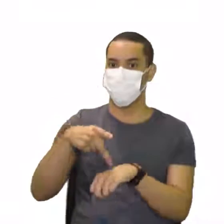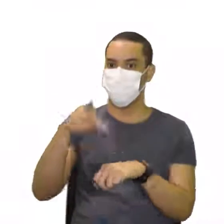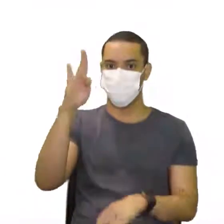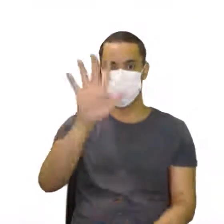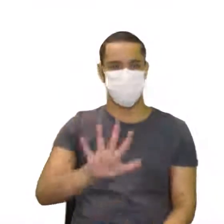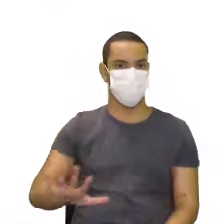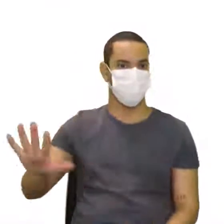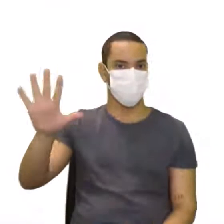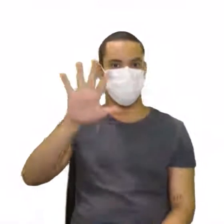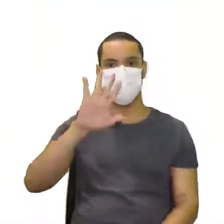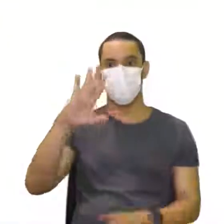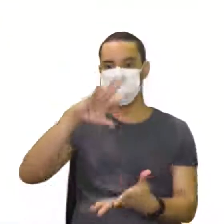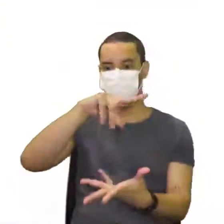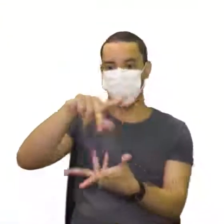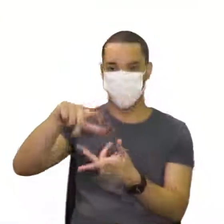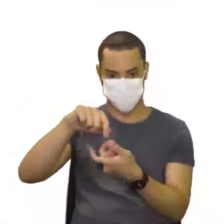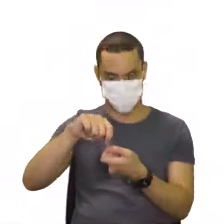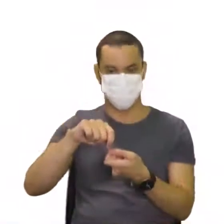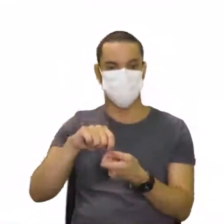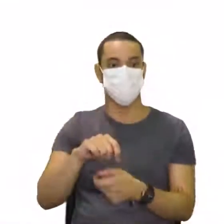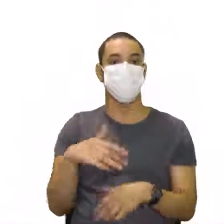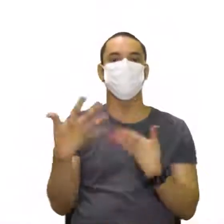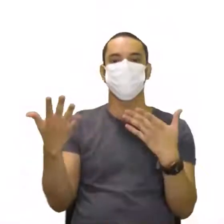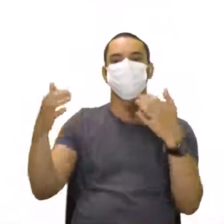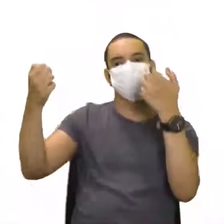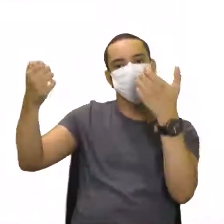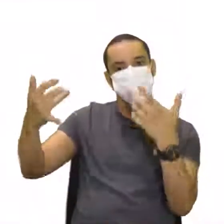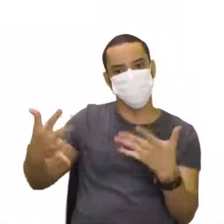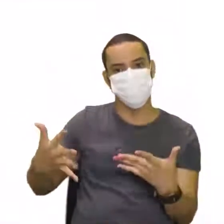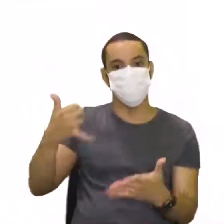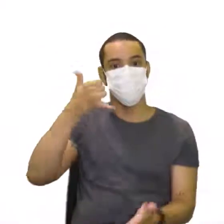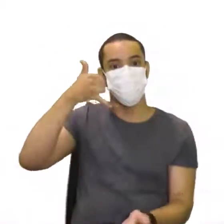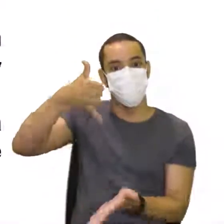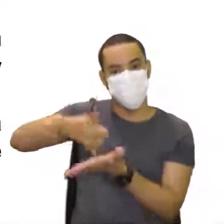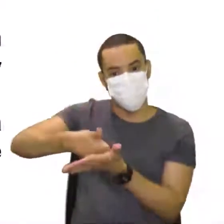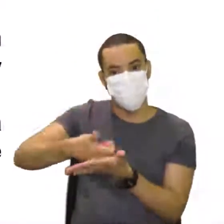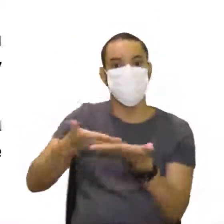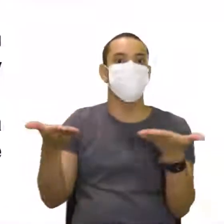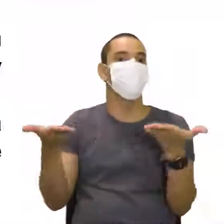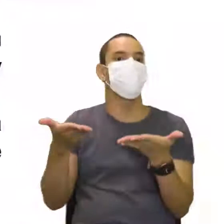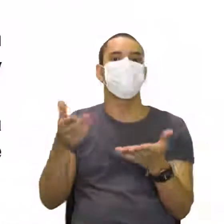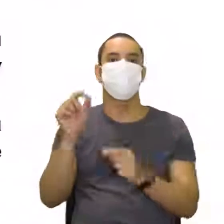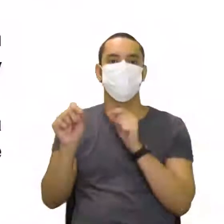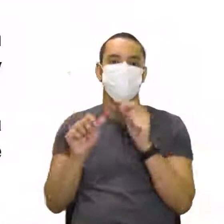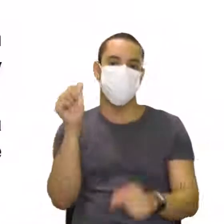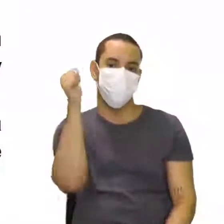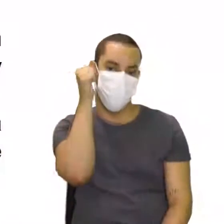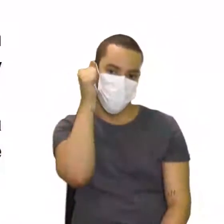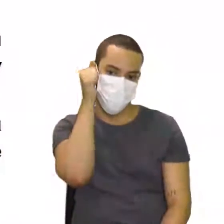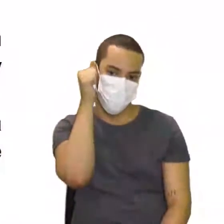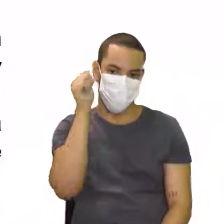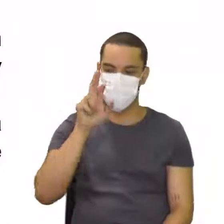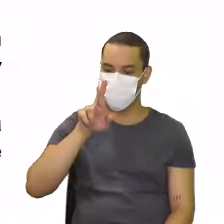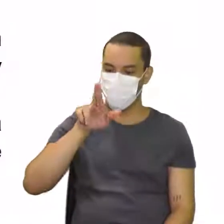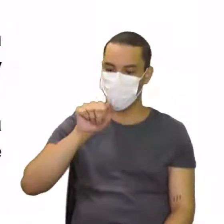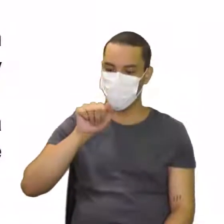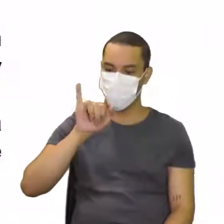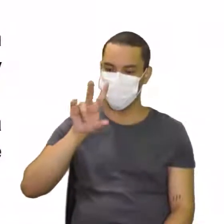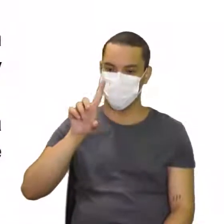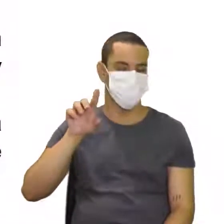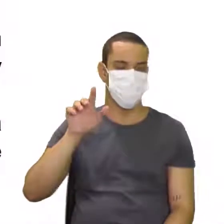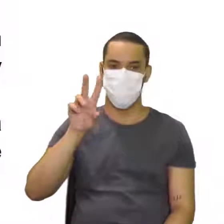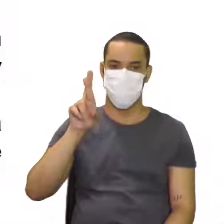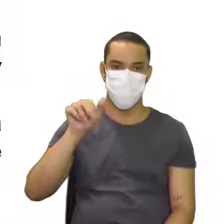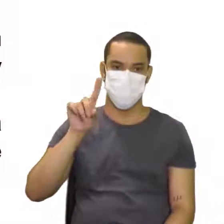não é, pessoal? E aqui, olha só, falamos de telefone, vamos falar de quem agora? Do rádio. Vamos falar aí da história